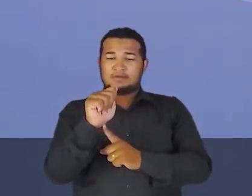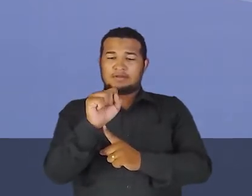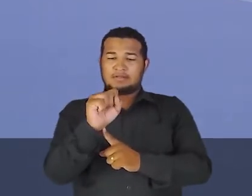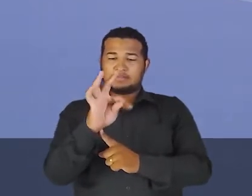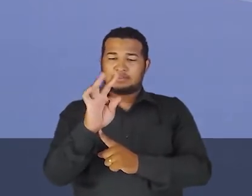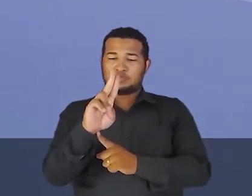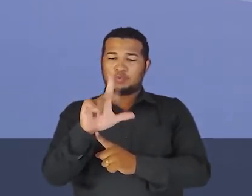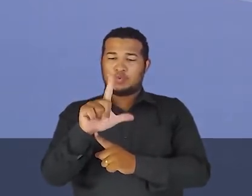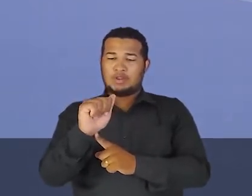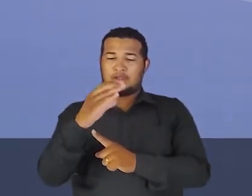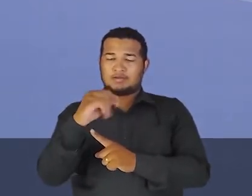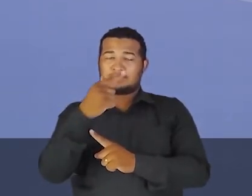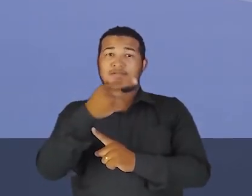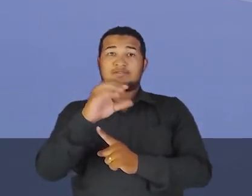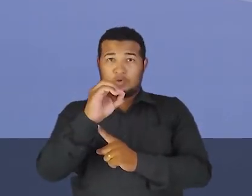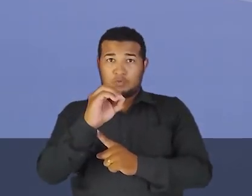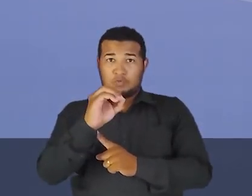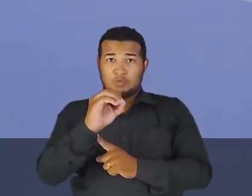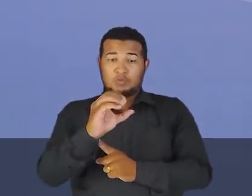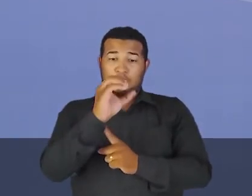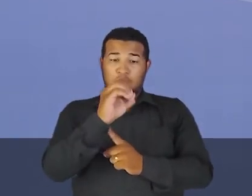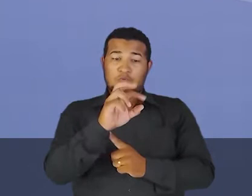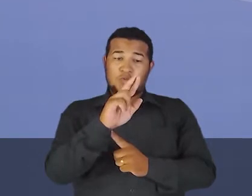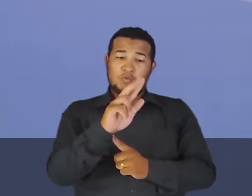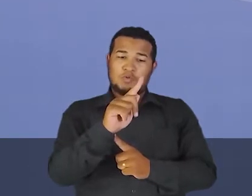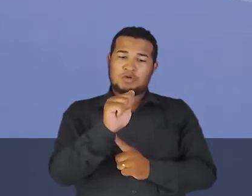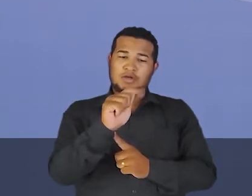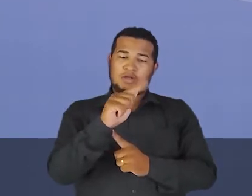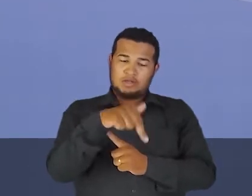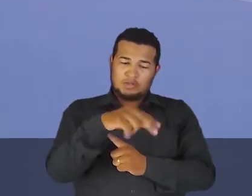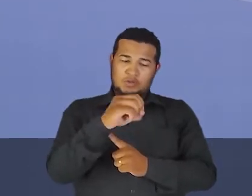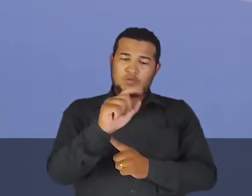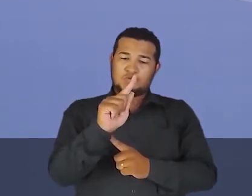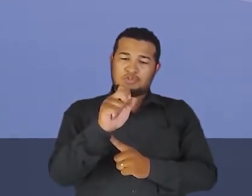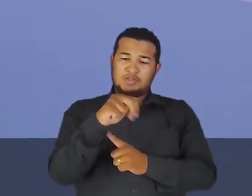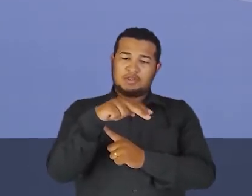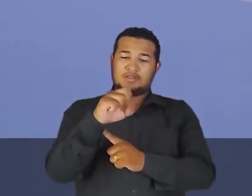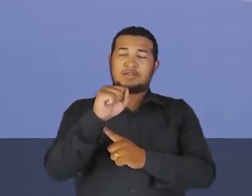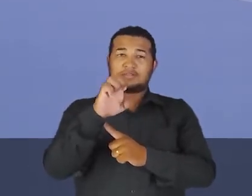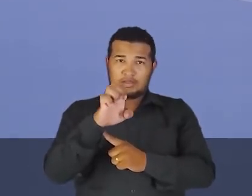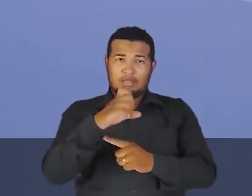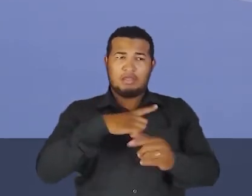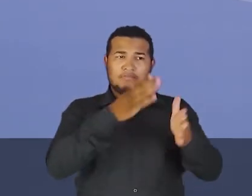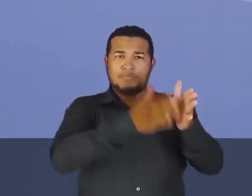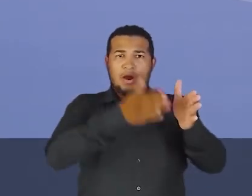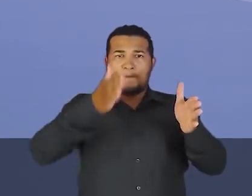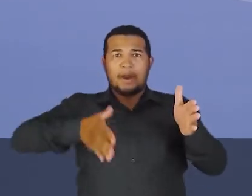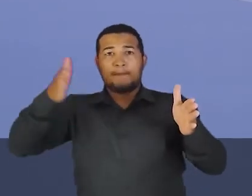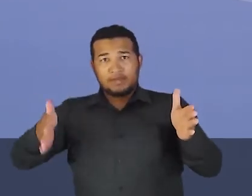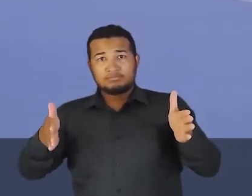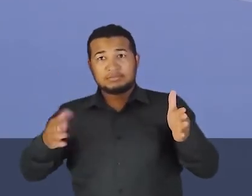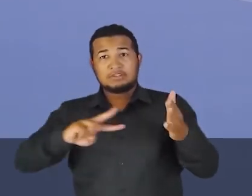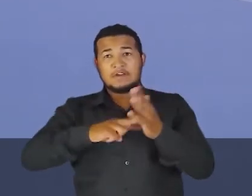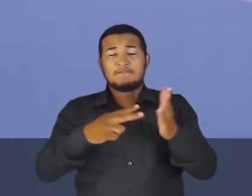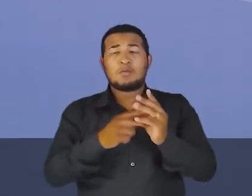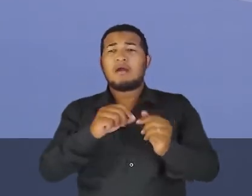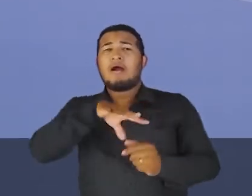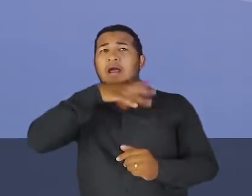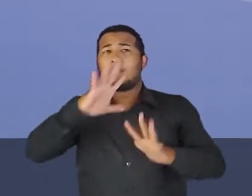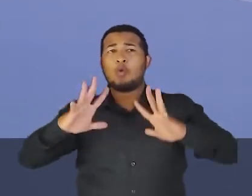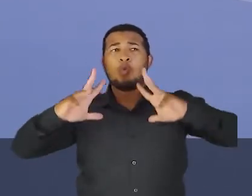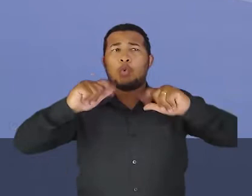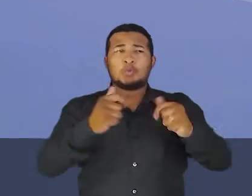três estágios do desenvolvimento embrionário dos animais, ele acontece em praticamente todos os animais, com algumas pequenas